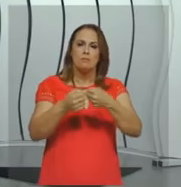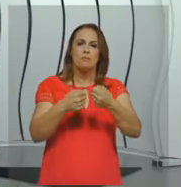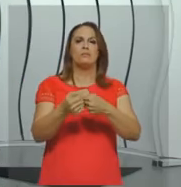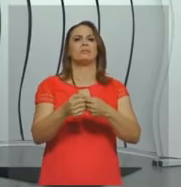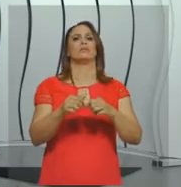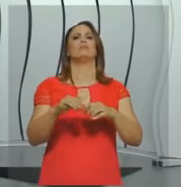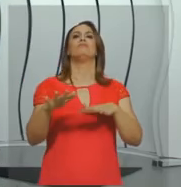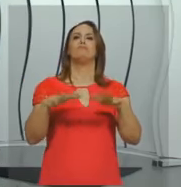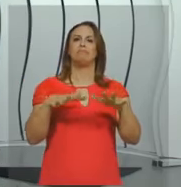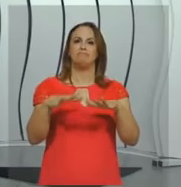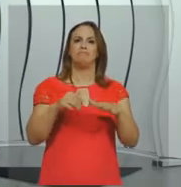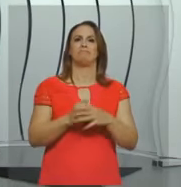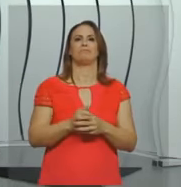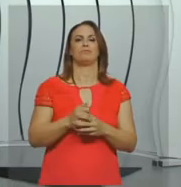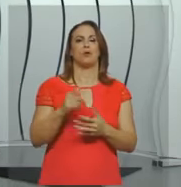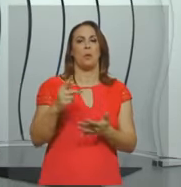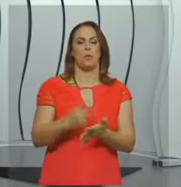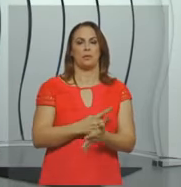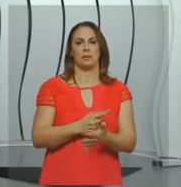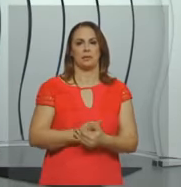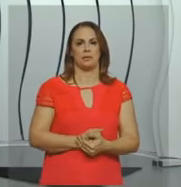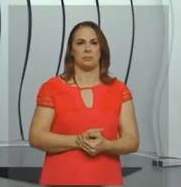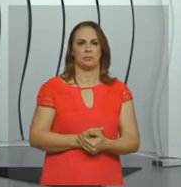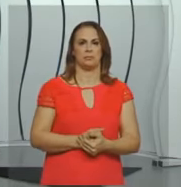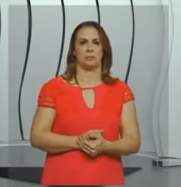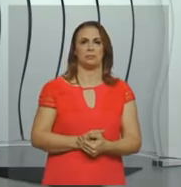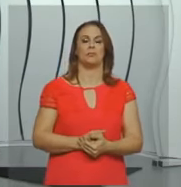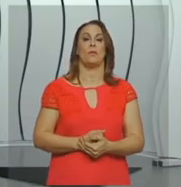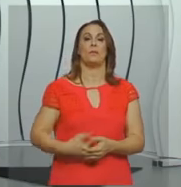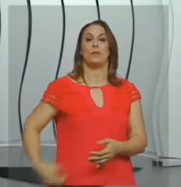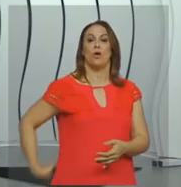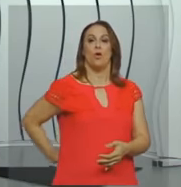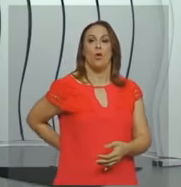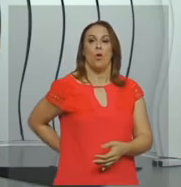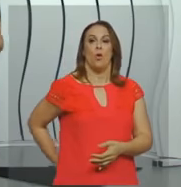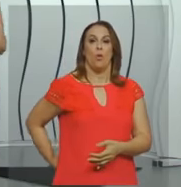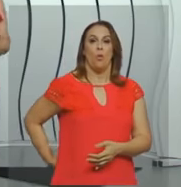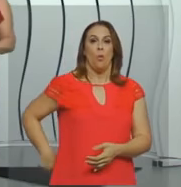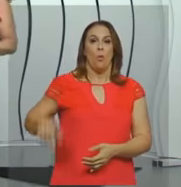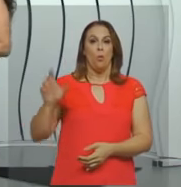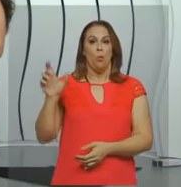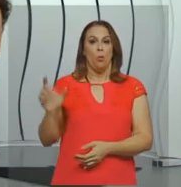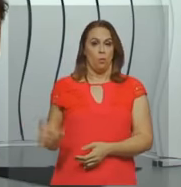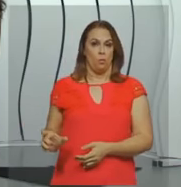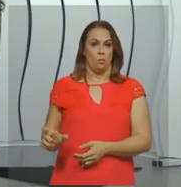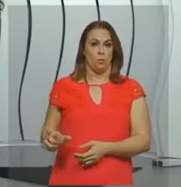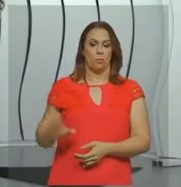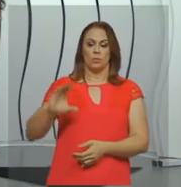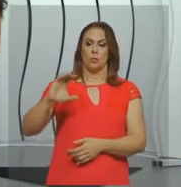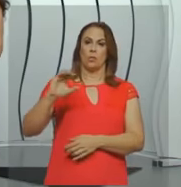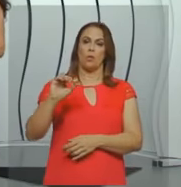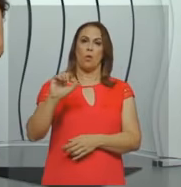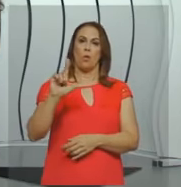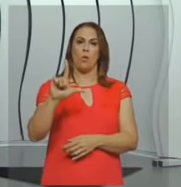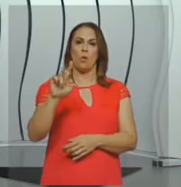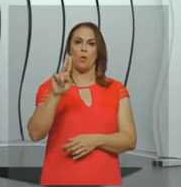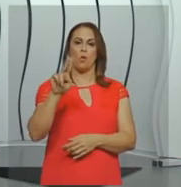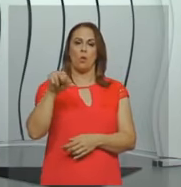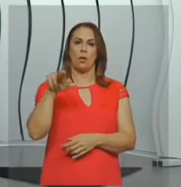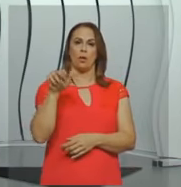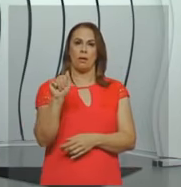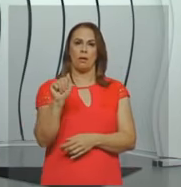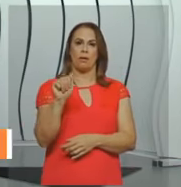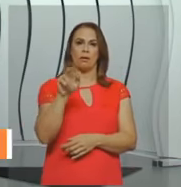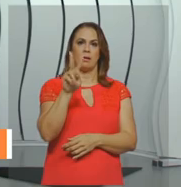Coluna vertebral e posturas. Gente, isso é muito importante. Olha só. Tem uma figura